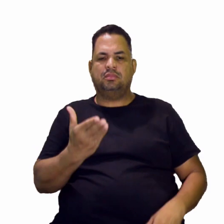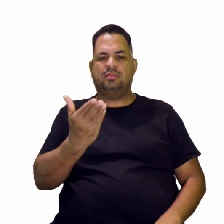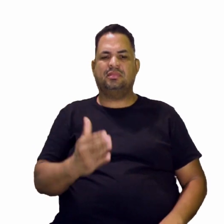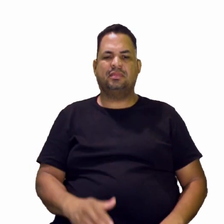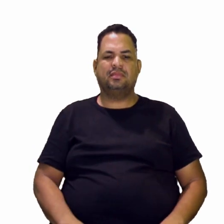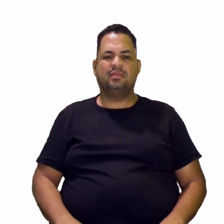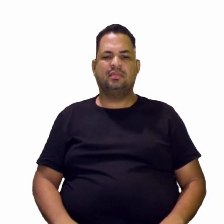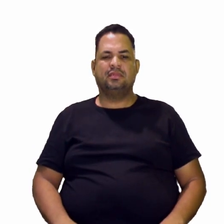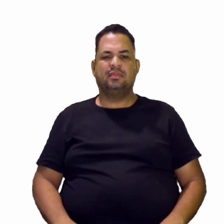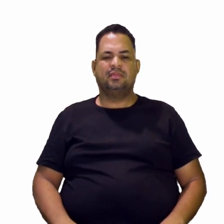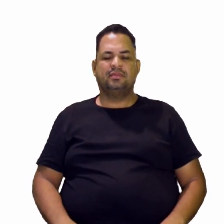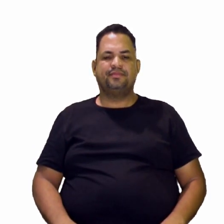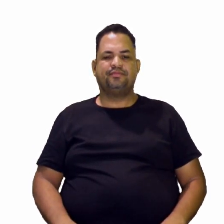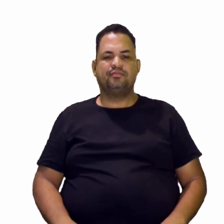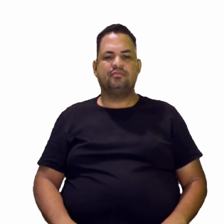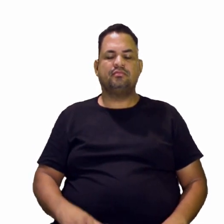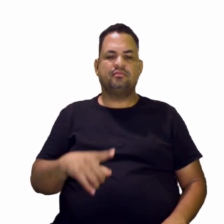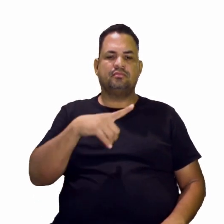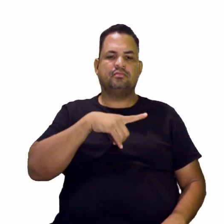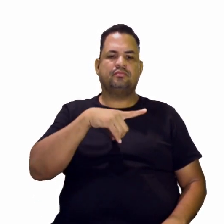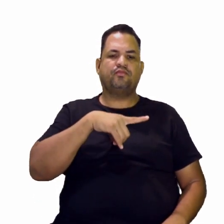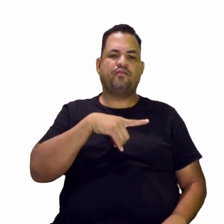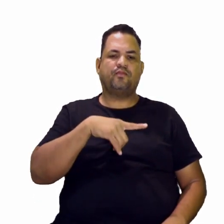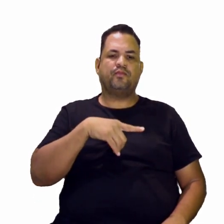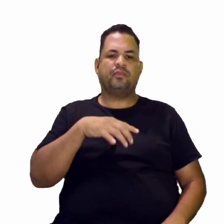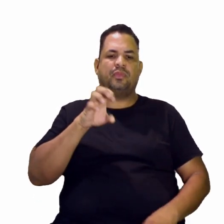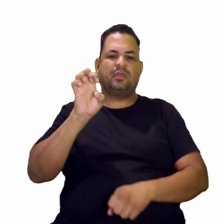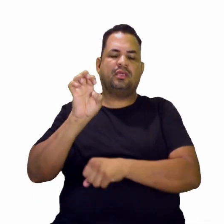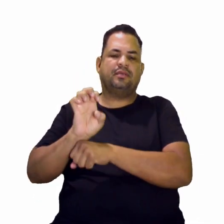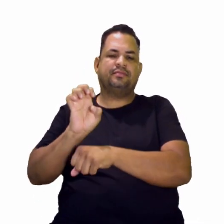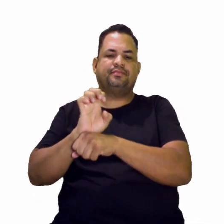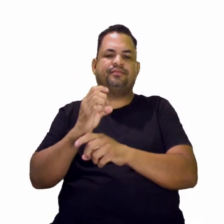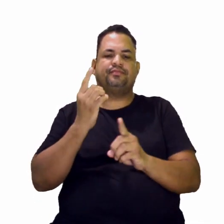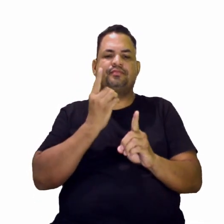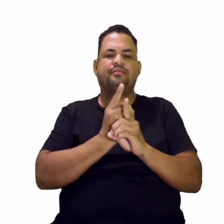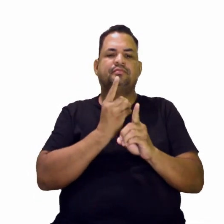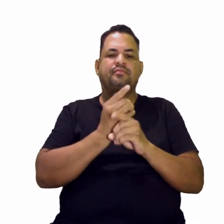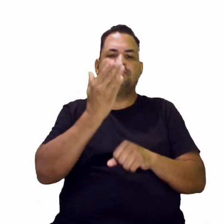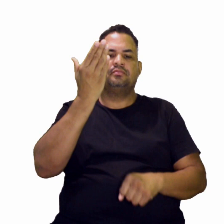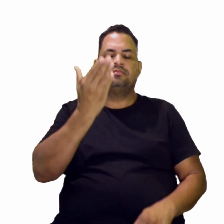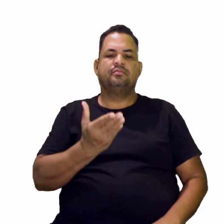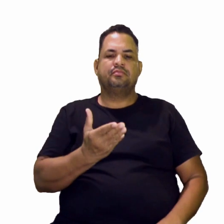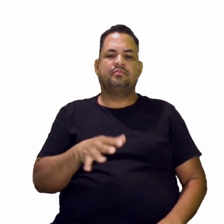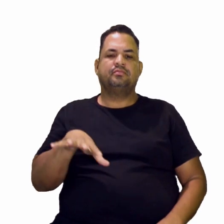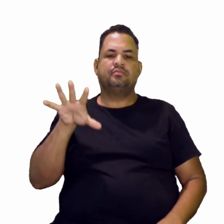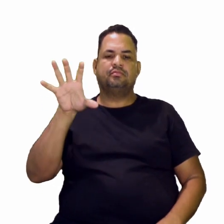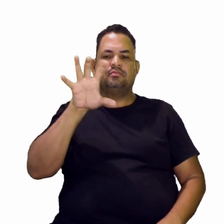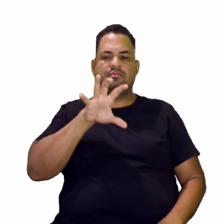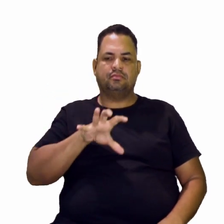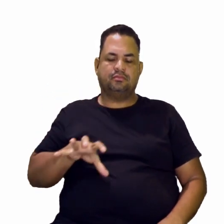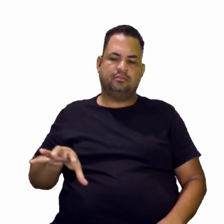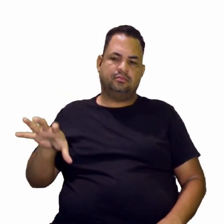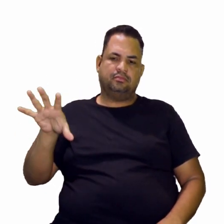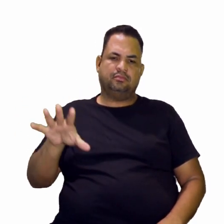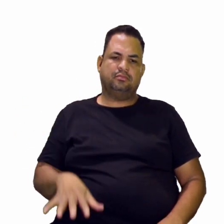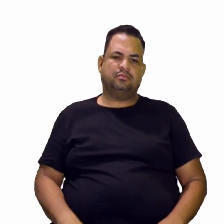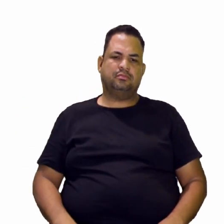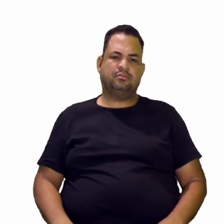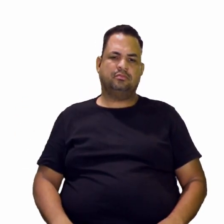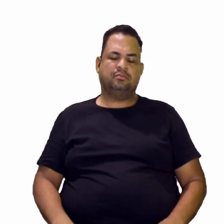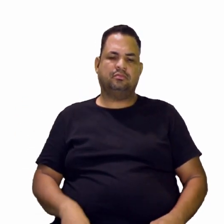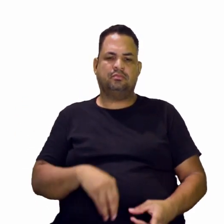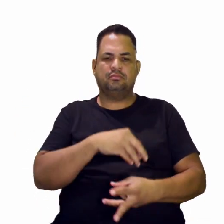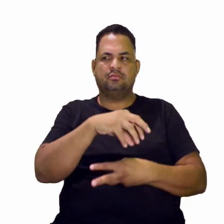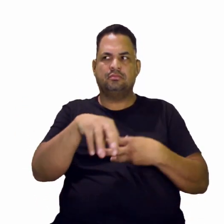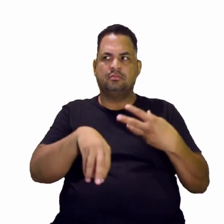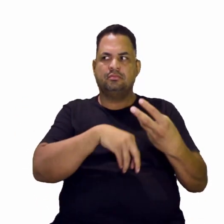a bacia hidrográfica dos estados ali que se encontram ali por aquela região. Essa